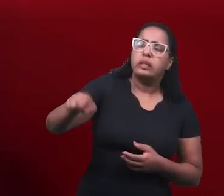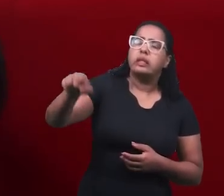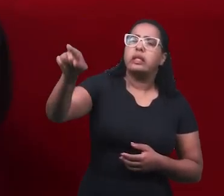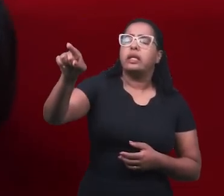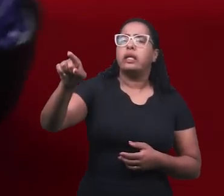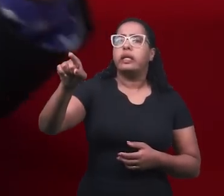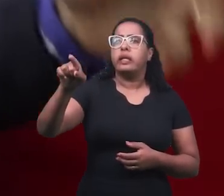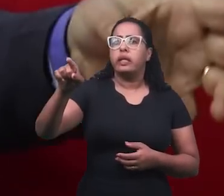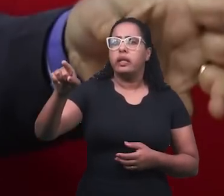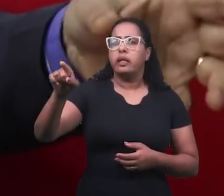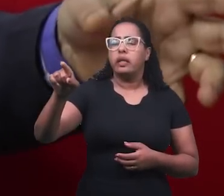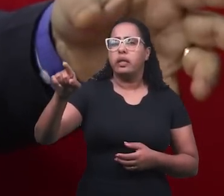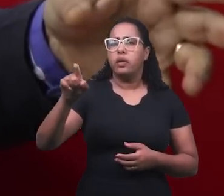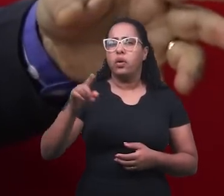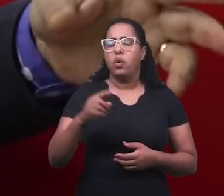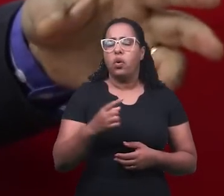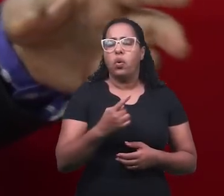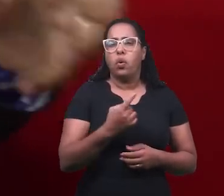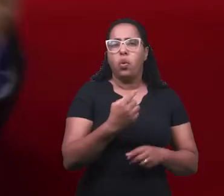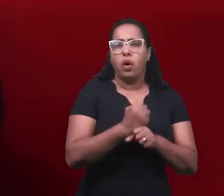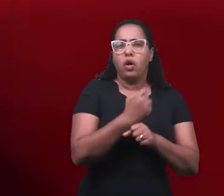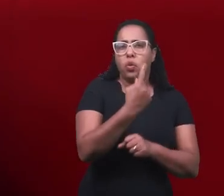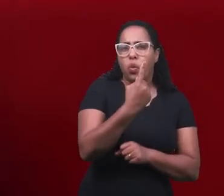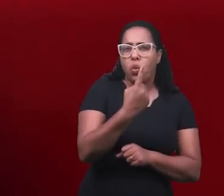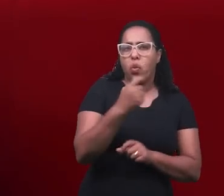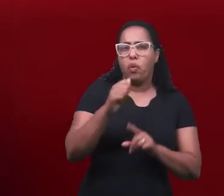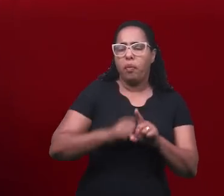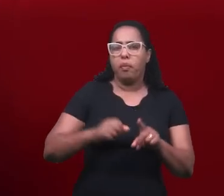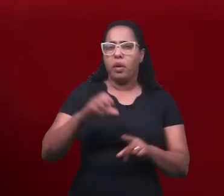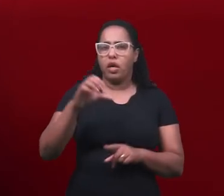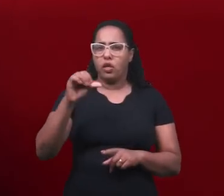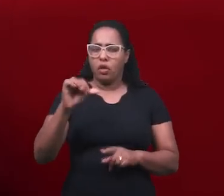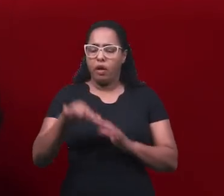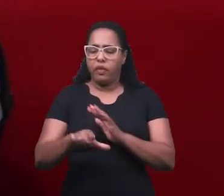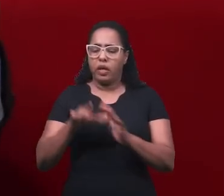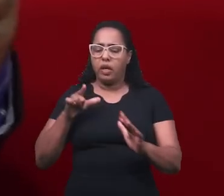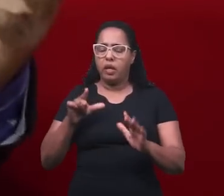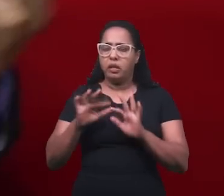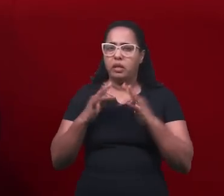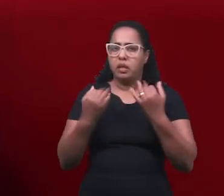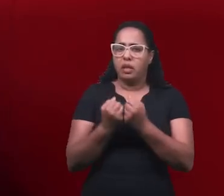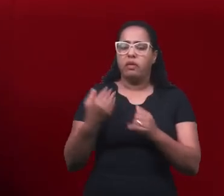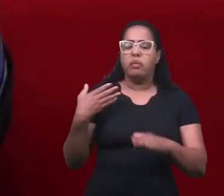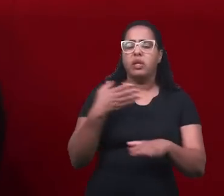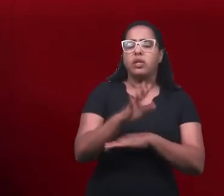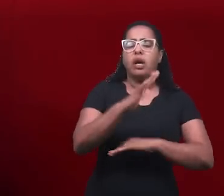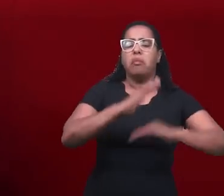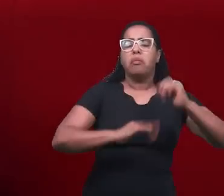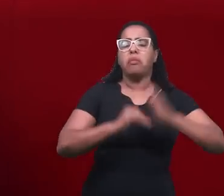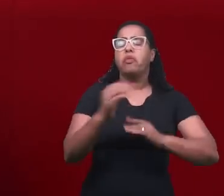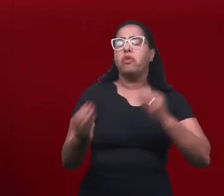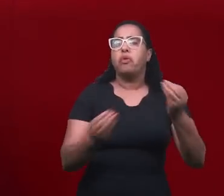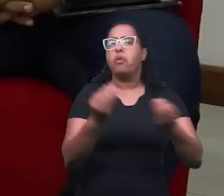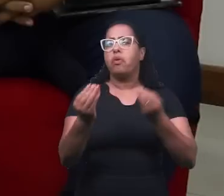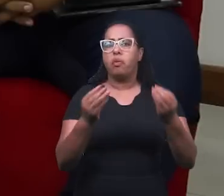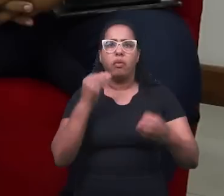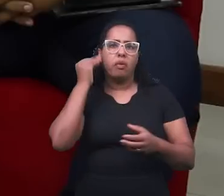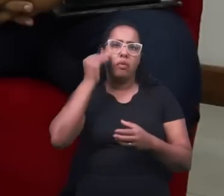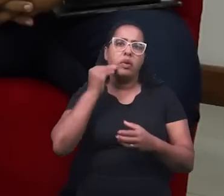irem, você falou que ficou 1 ano e 9 meses antes da família chegar. Profissionalmente, como é que foi essa experiência?